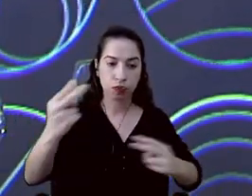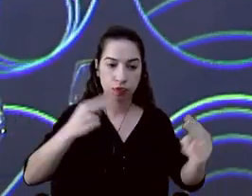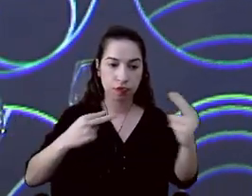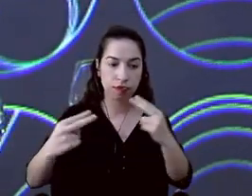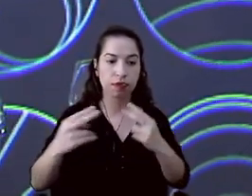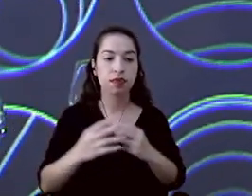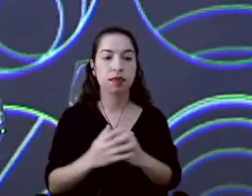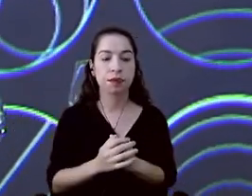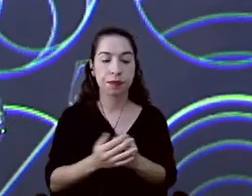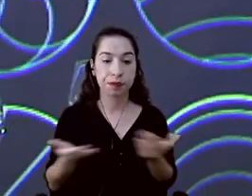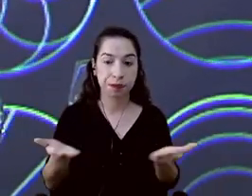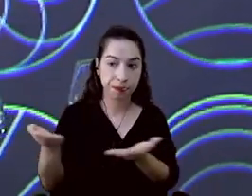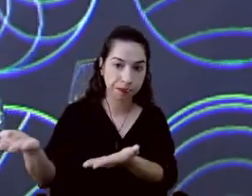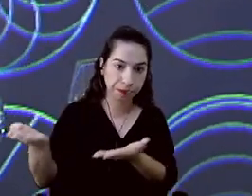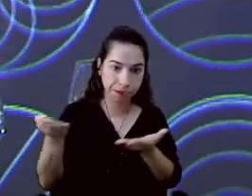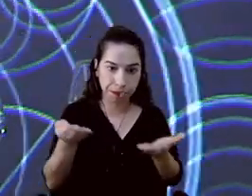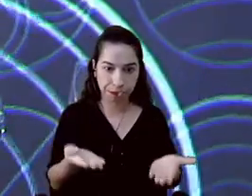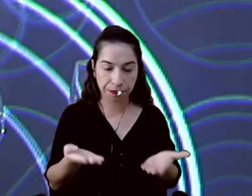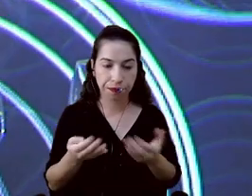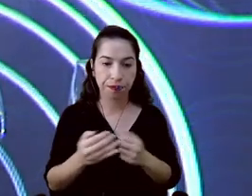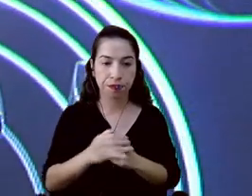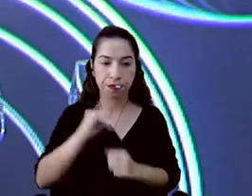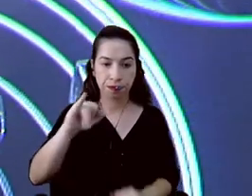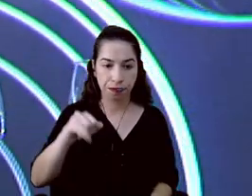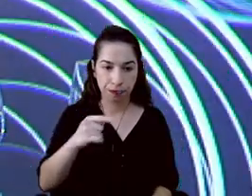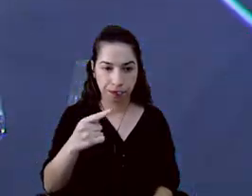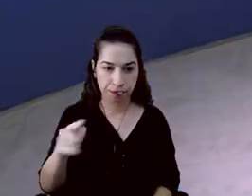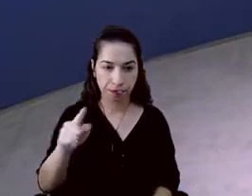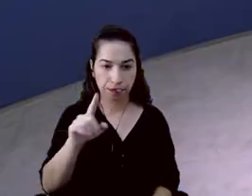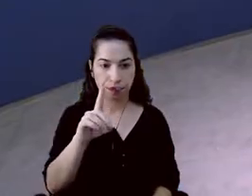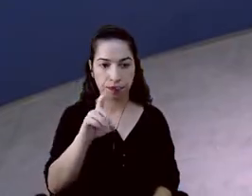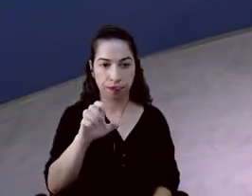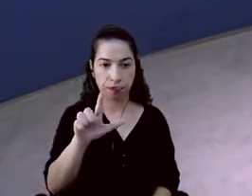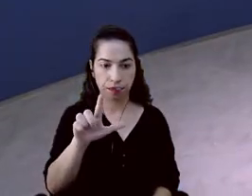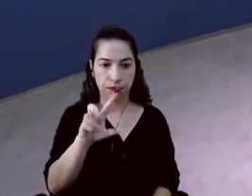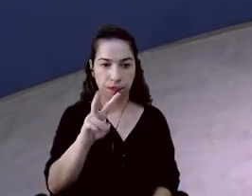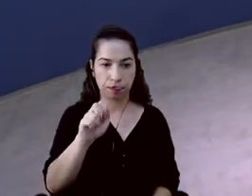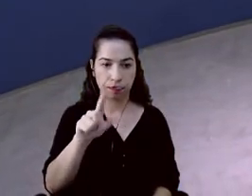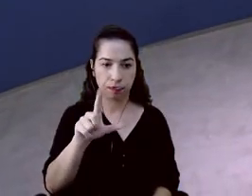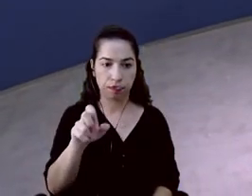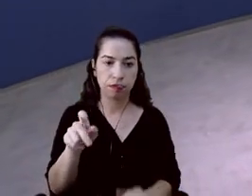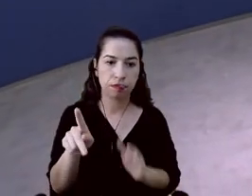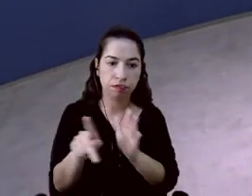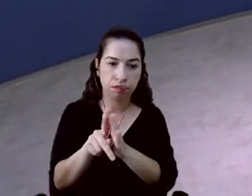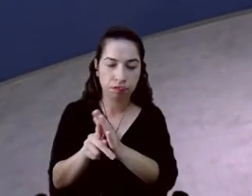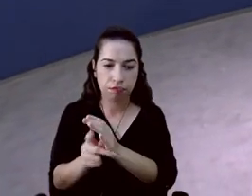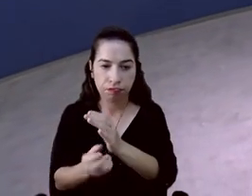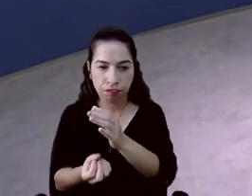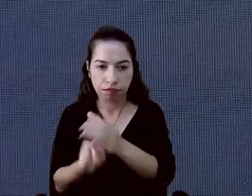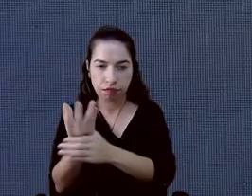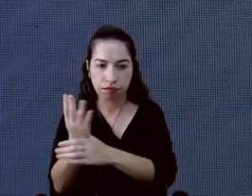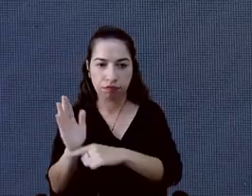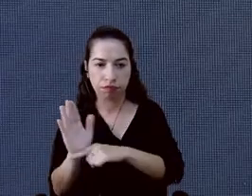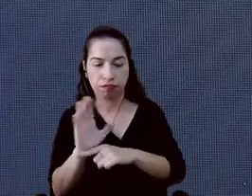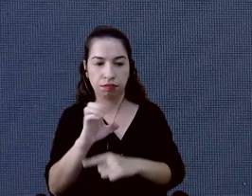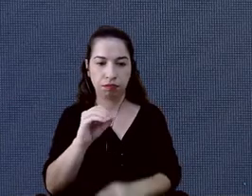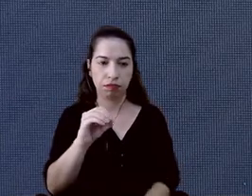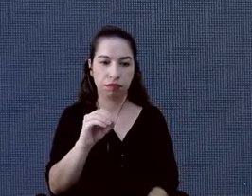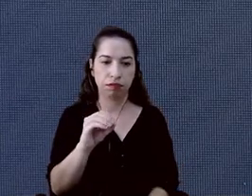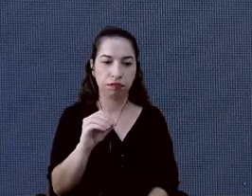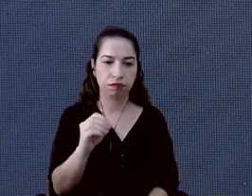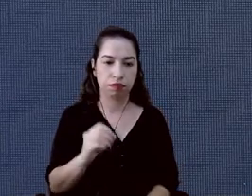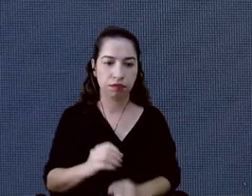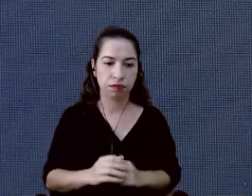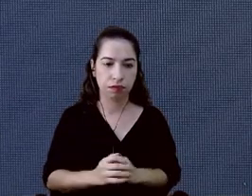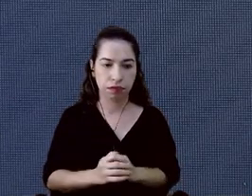de chamar que é o palco o João del Valle cofundador esse ou daí Banks Boa tarde Boa tarde a todos